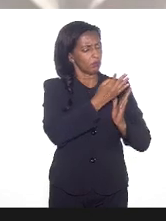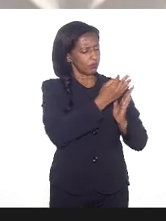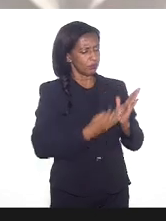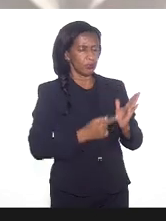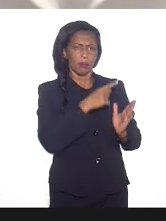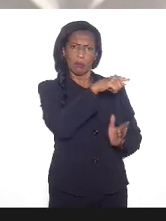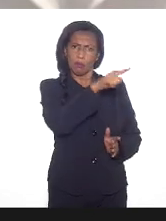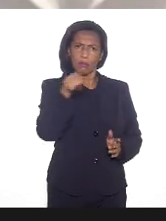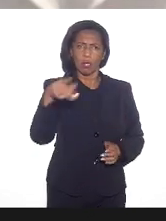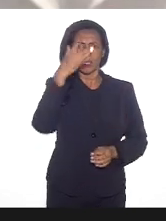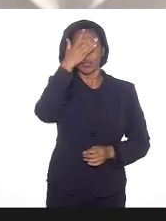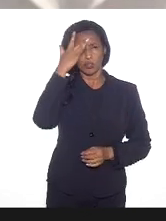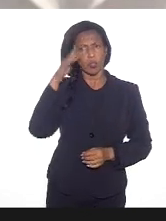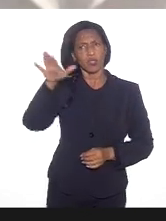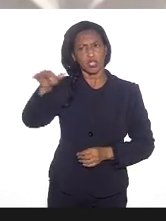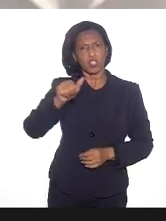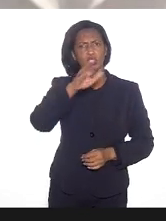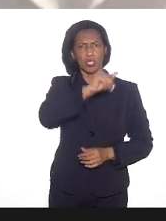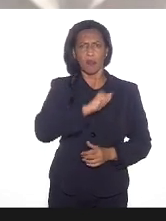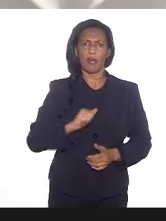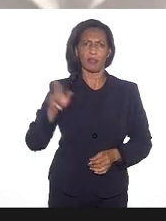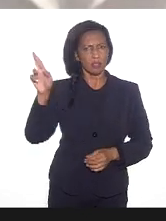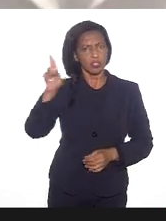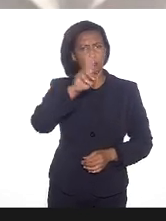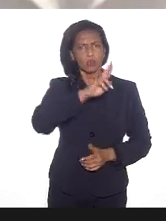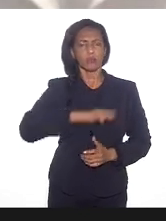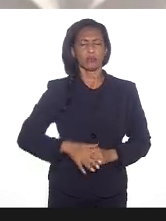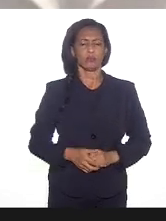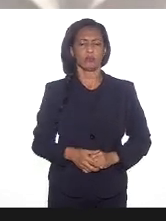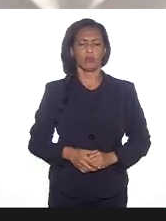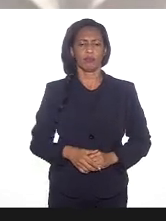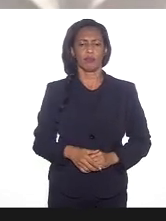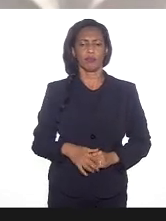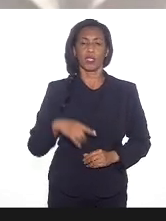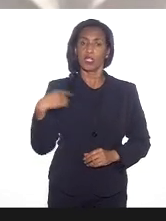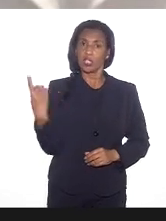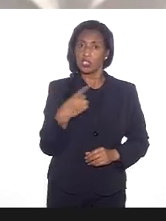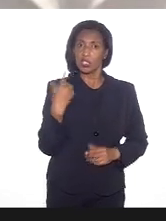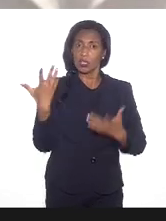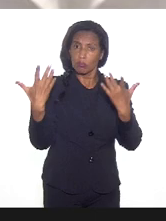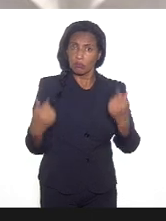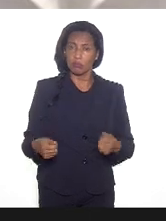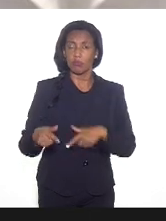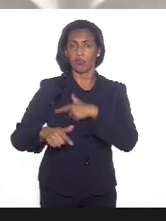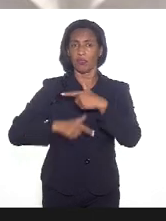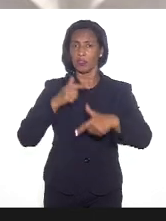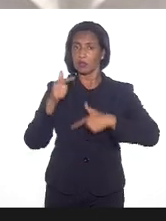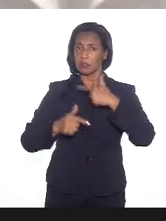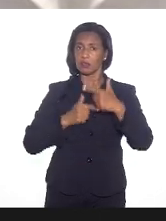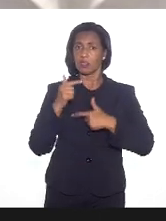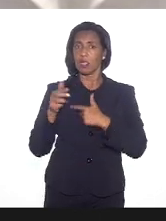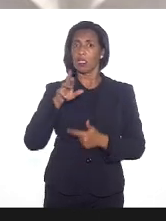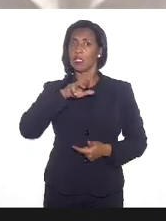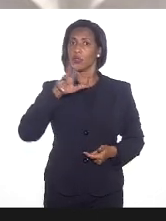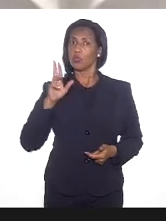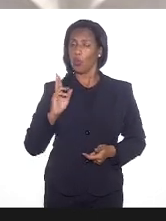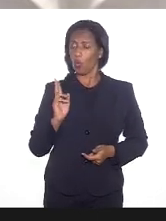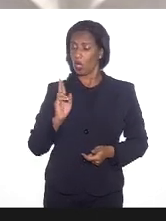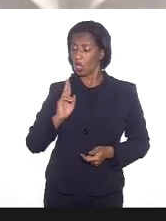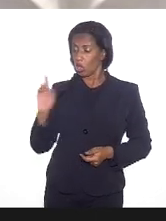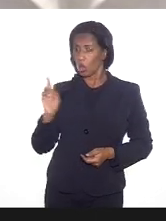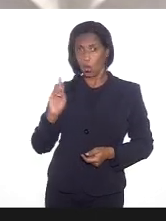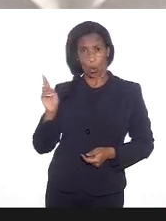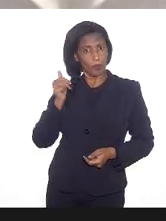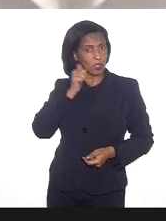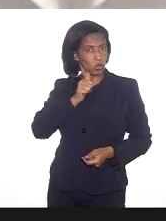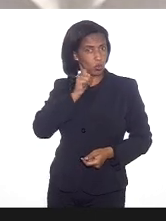que essas pessoas sejam chamadas às suas responsabilidades, que estamos fazendo isso, não só em nome das